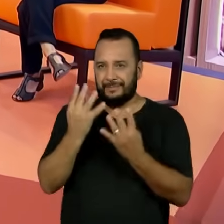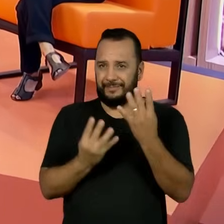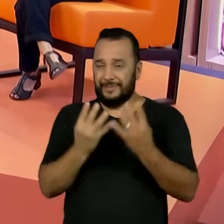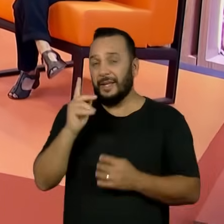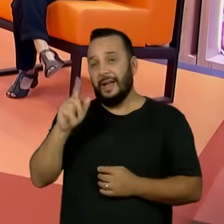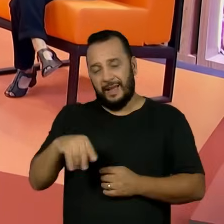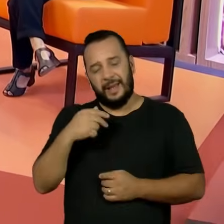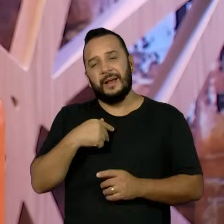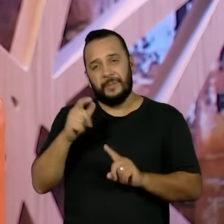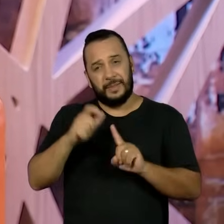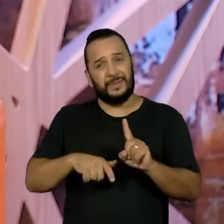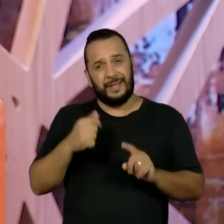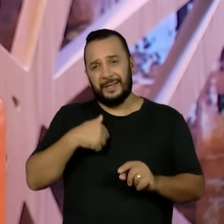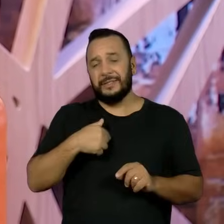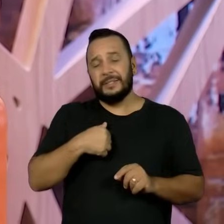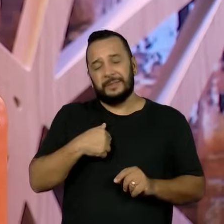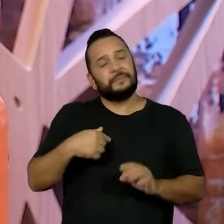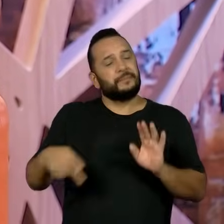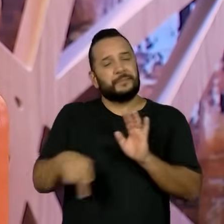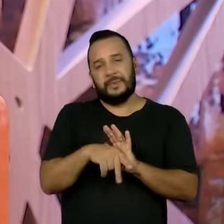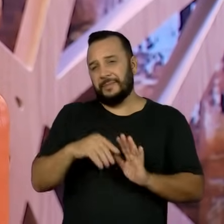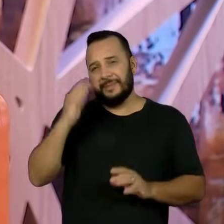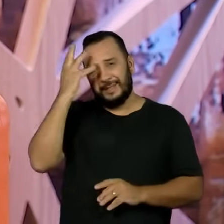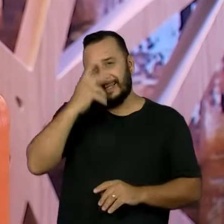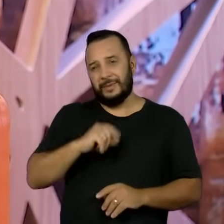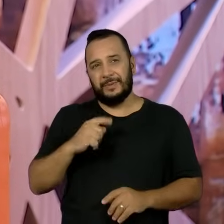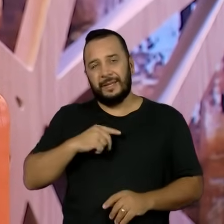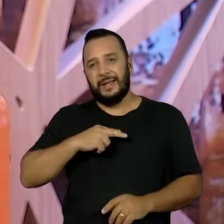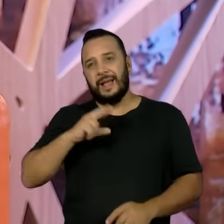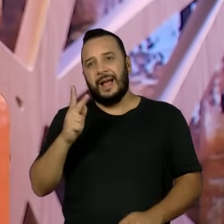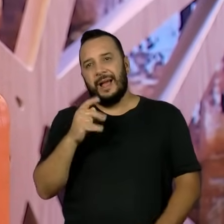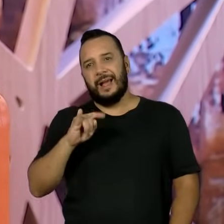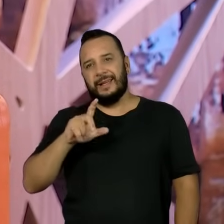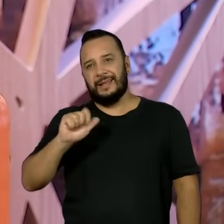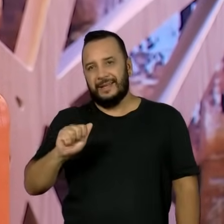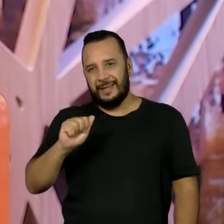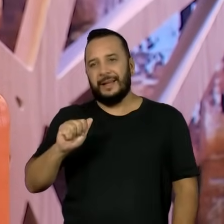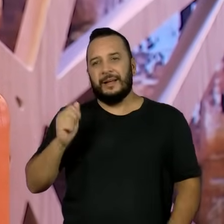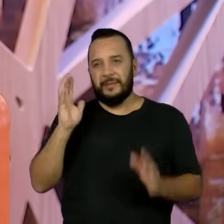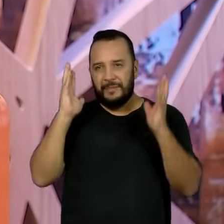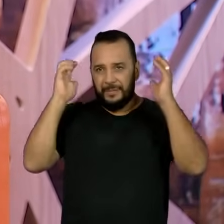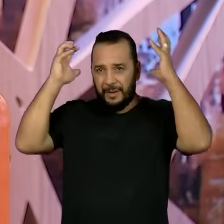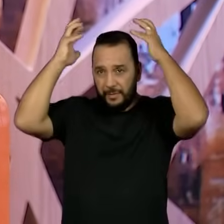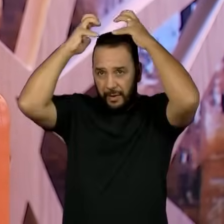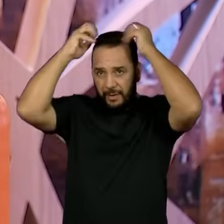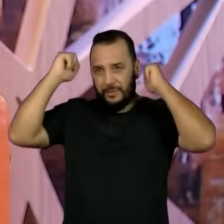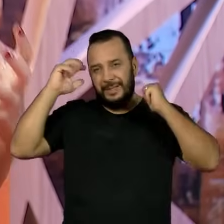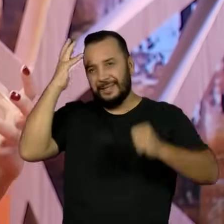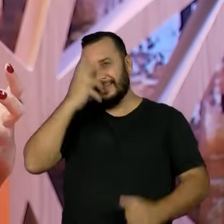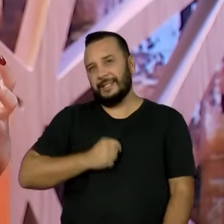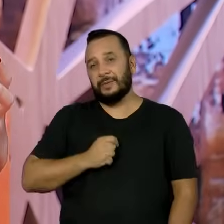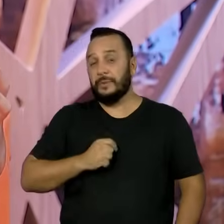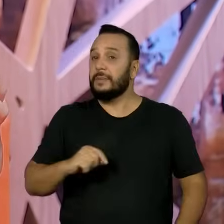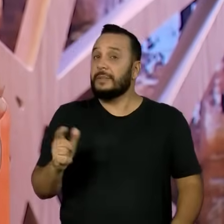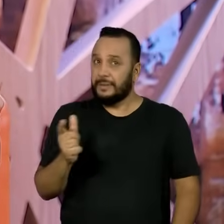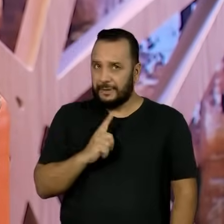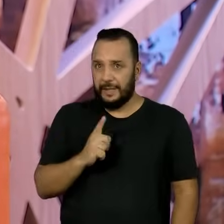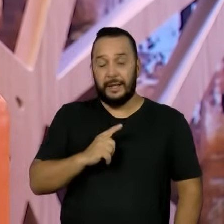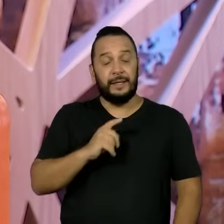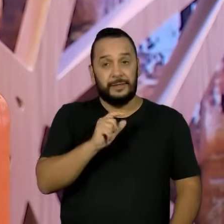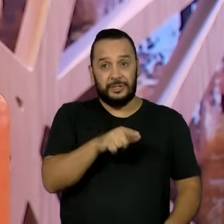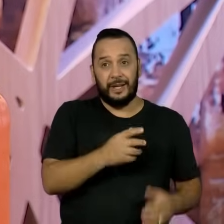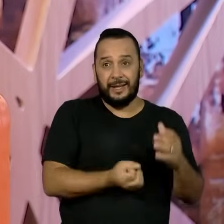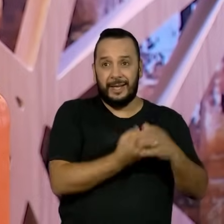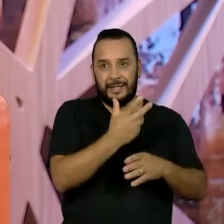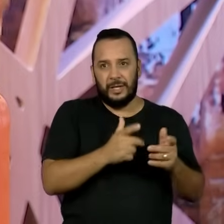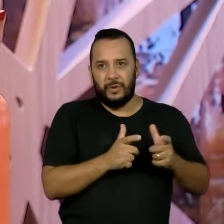super bacana. A gente tem a Aya e o seu lindo Black Power, da Sue The Real. Então, assim, a gente tem um cenário muito lindo no independente,